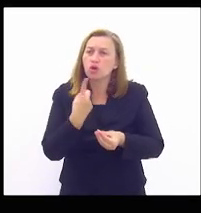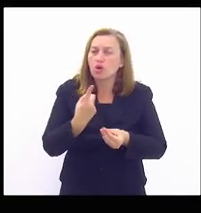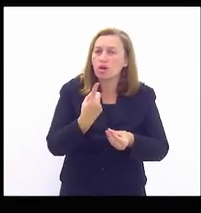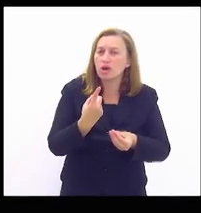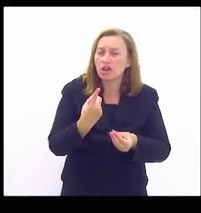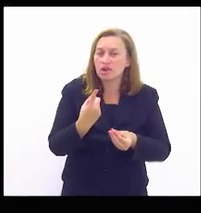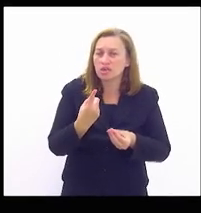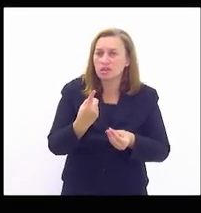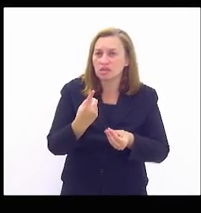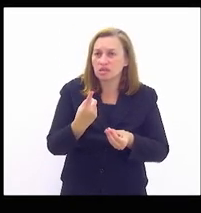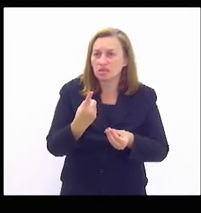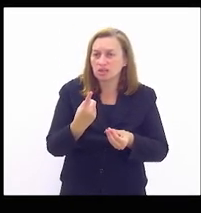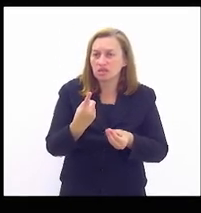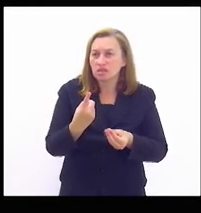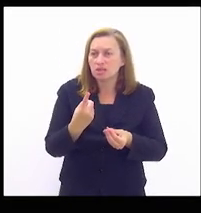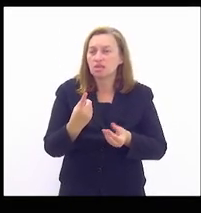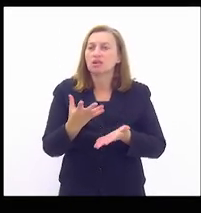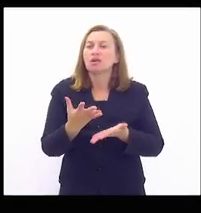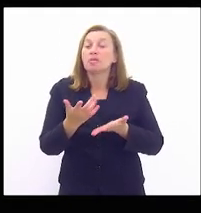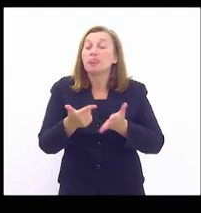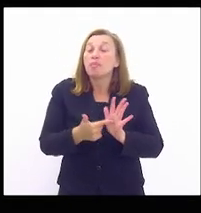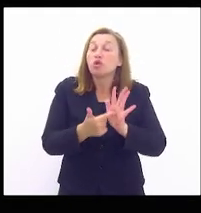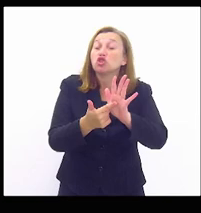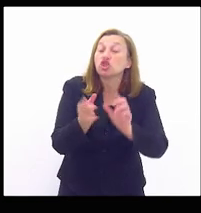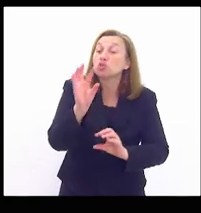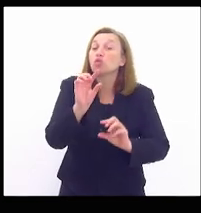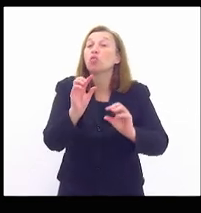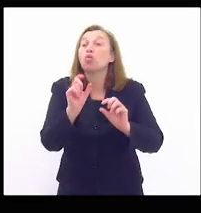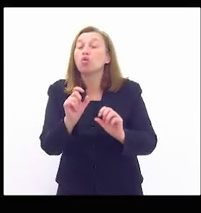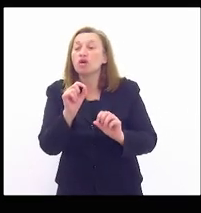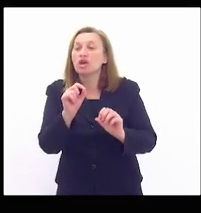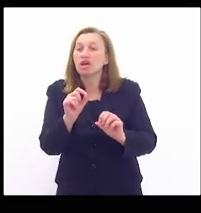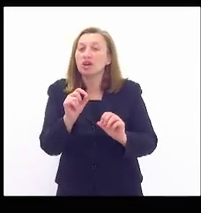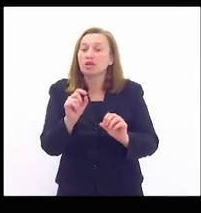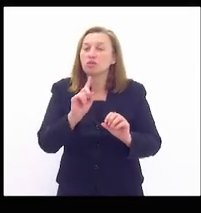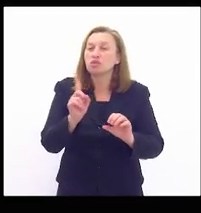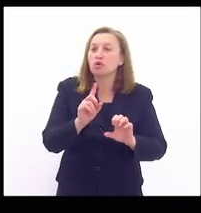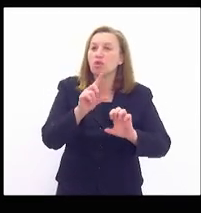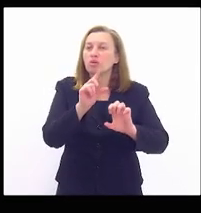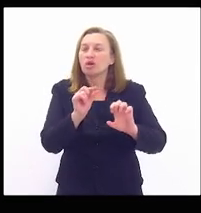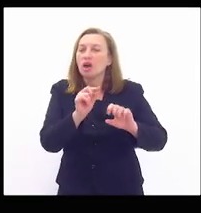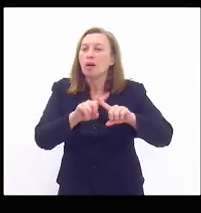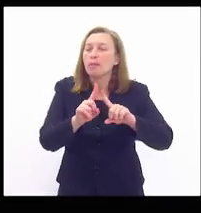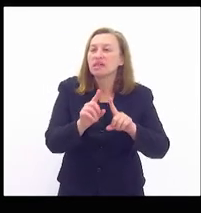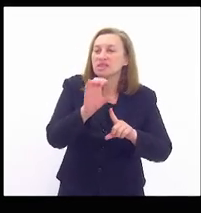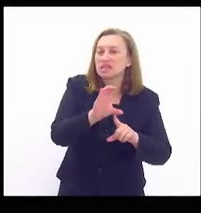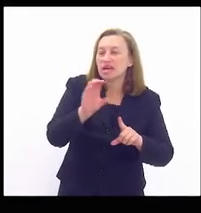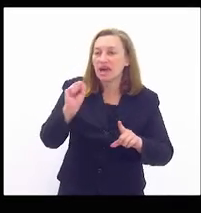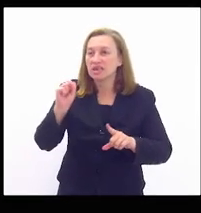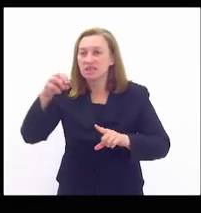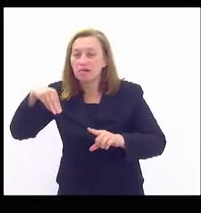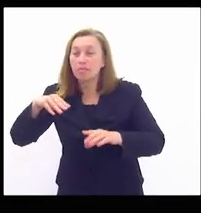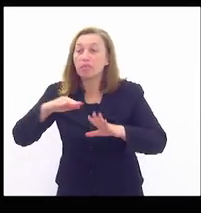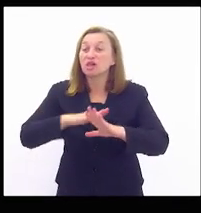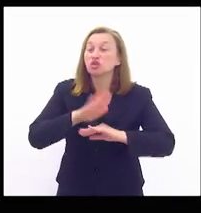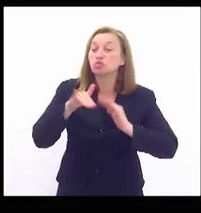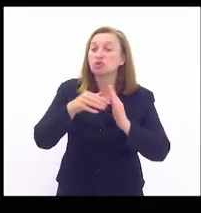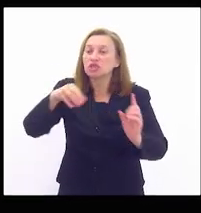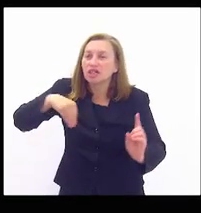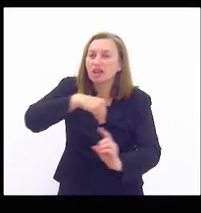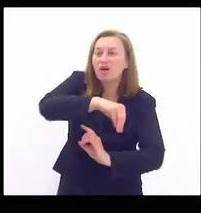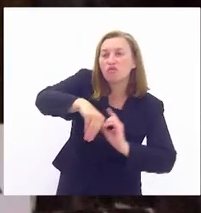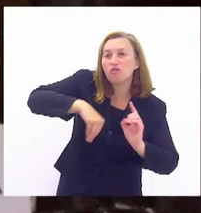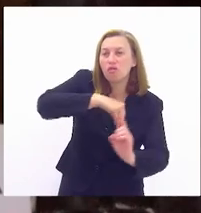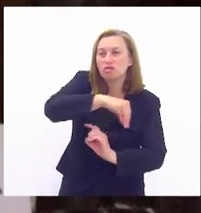é lógico, isso estava demonstrando não só o empreendimento da CSN, mas tudo que está no seu entorno.